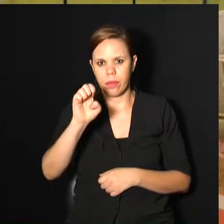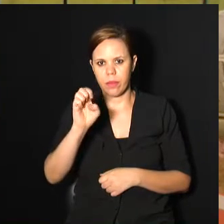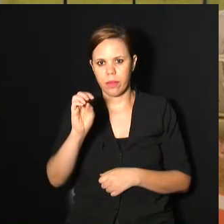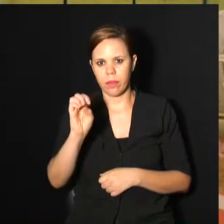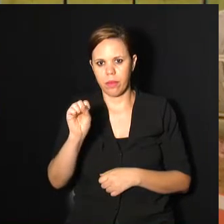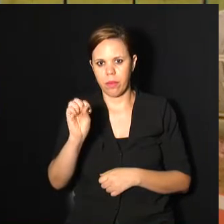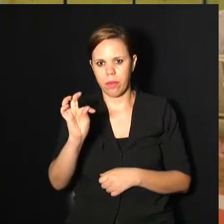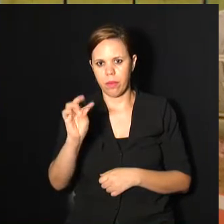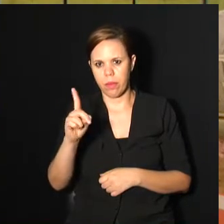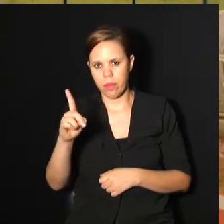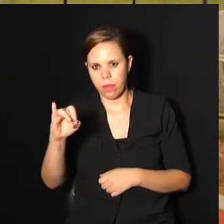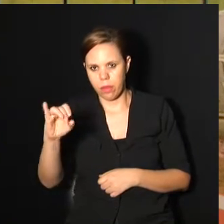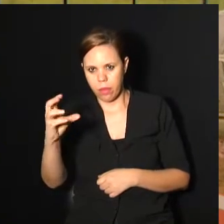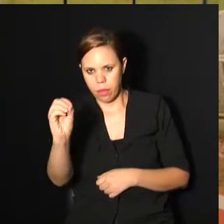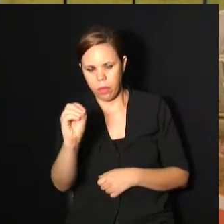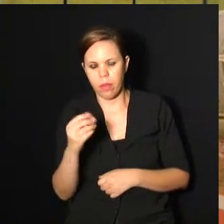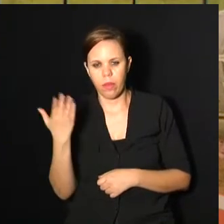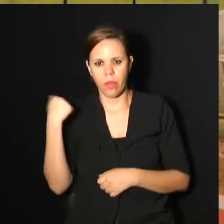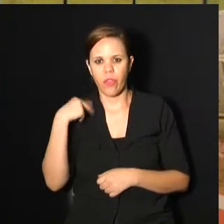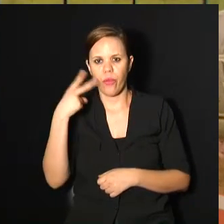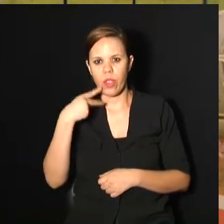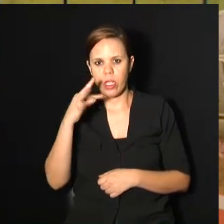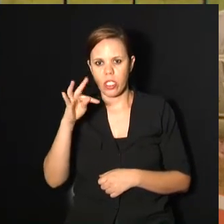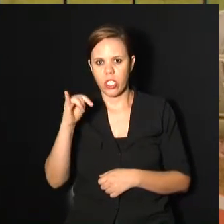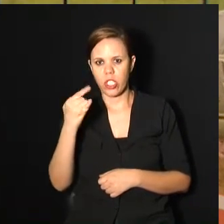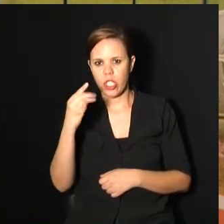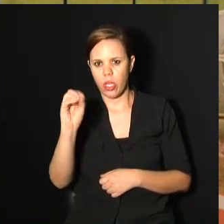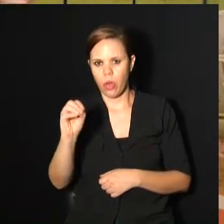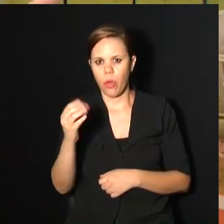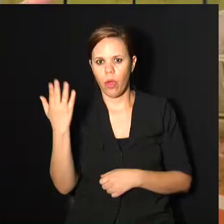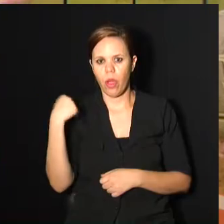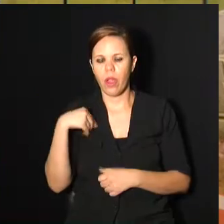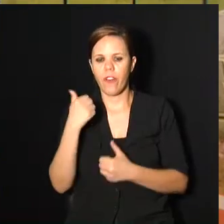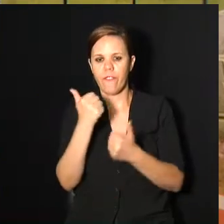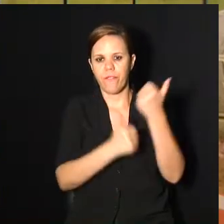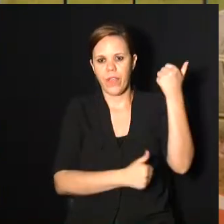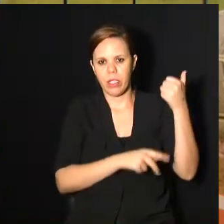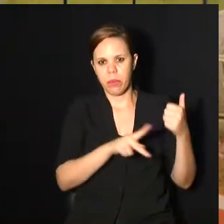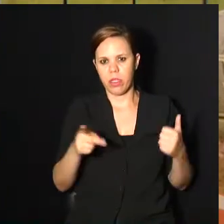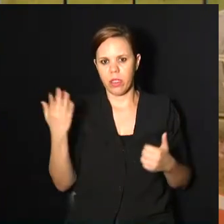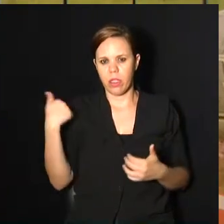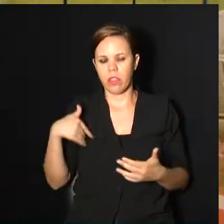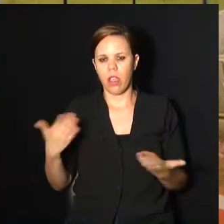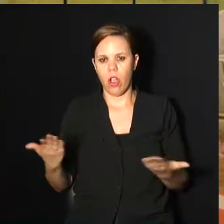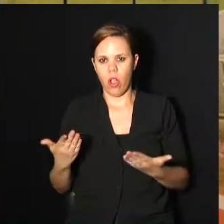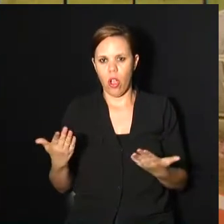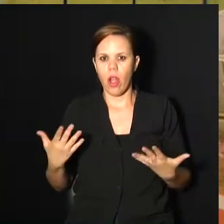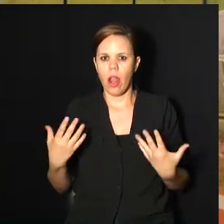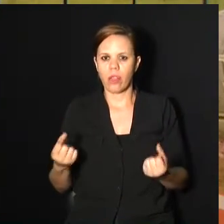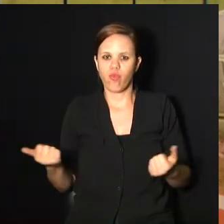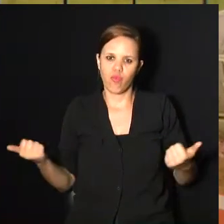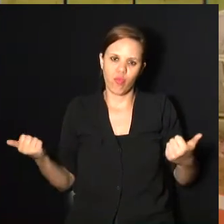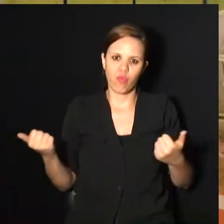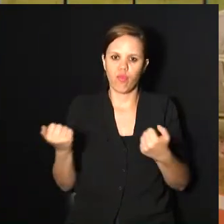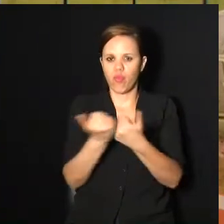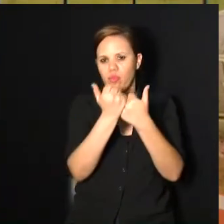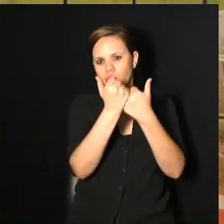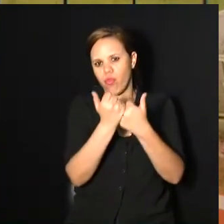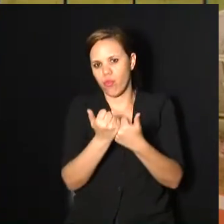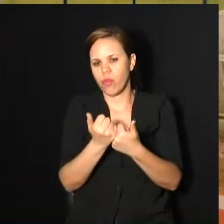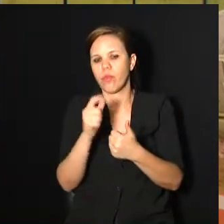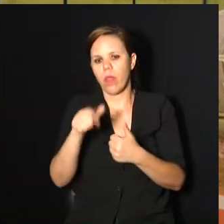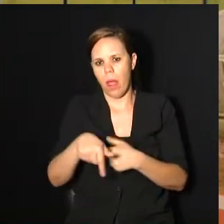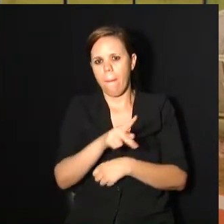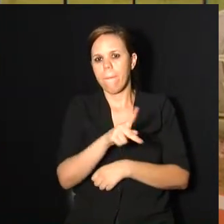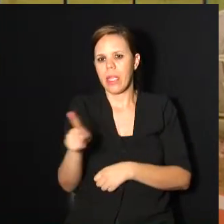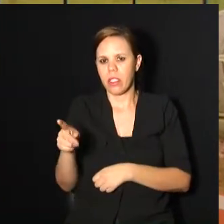Arcanjo, ex-vereador, conhecido como Tiãozinho, era o vice-presidente, portanto, assume o cargo. Então, Tiãozinho